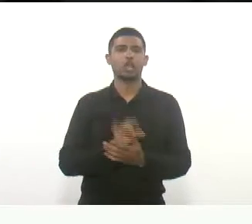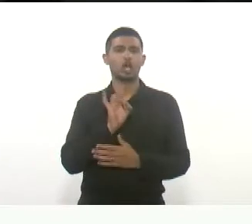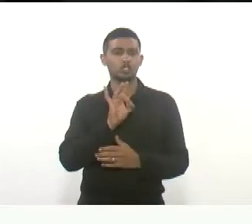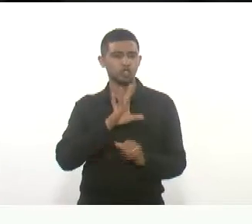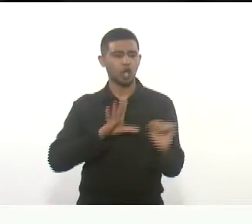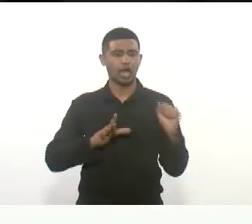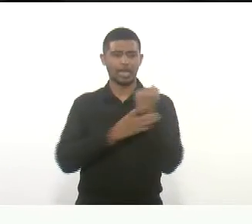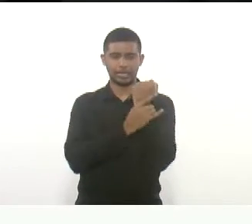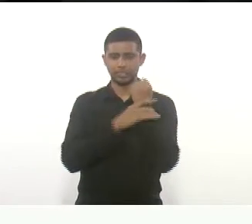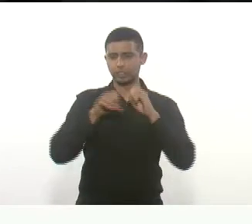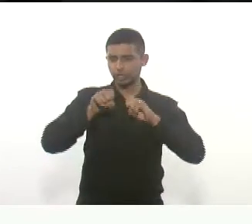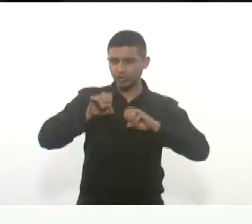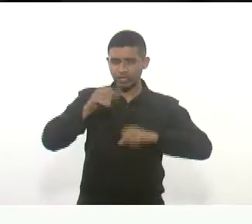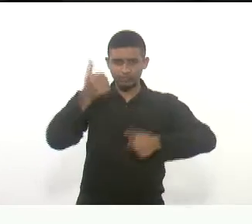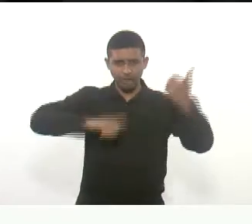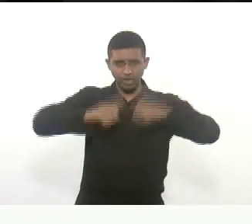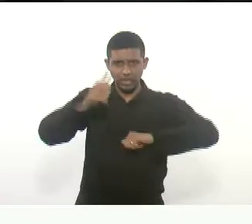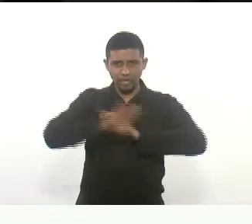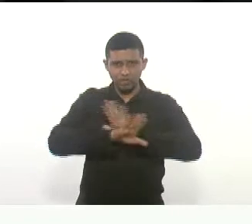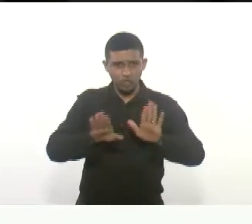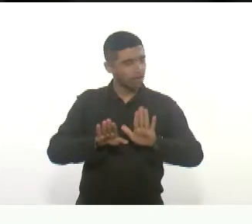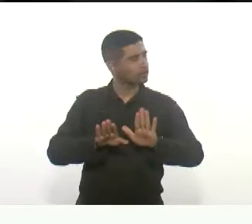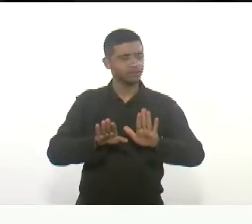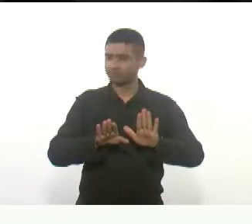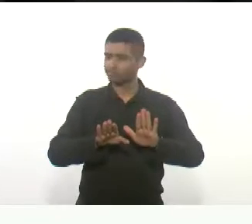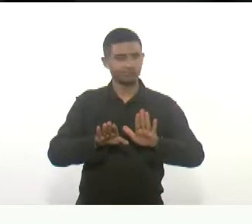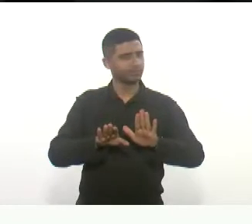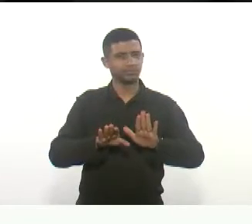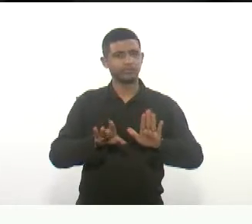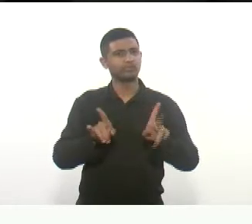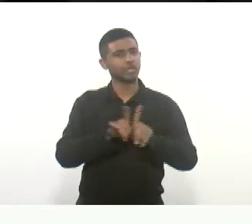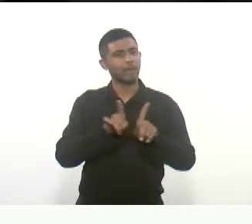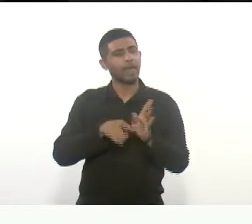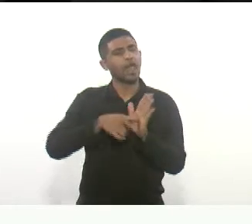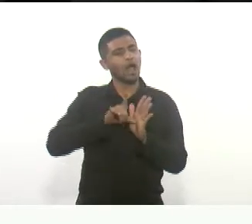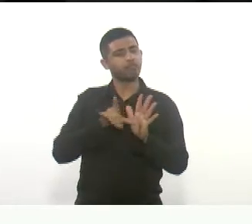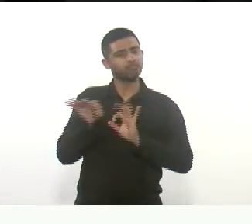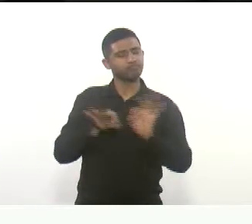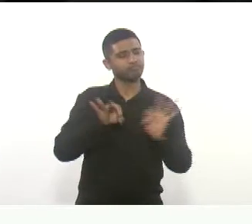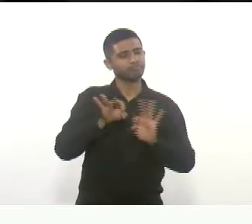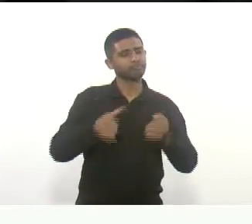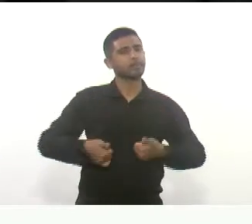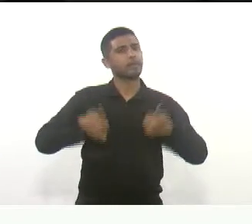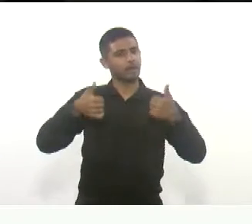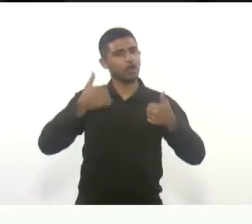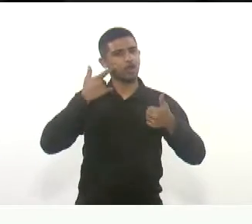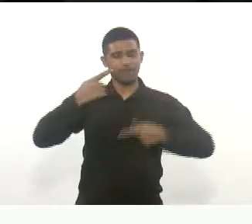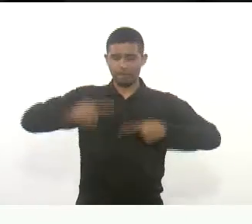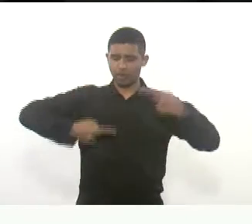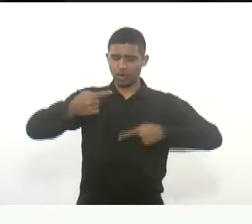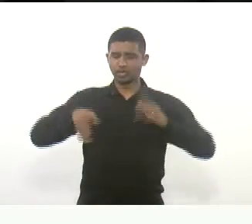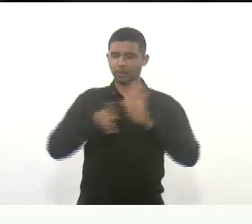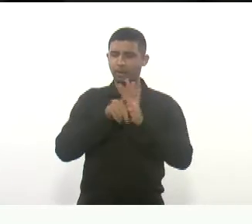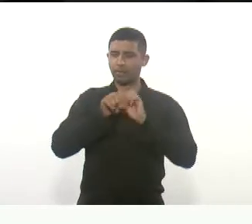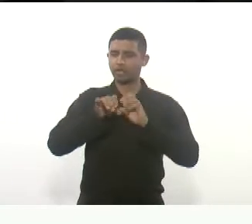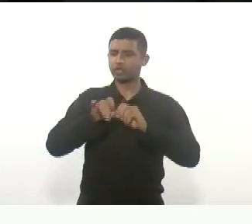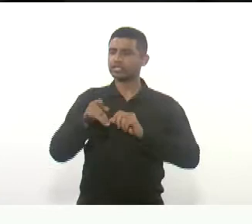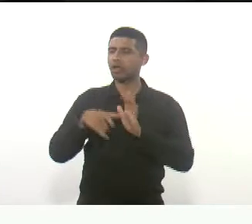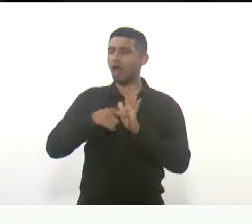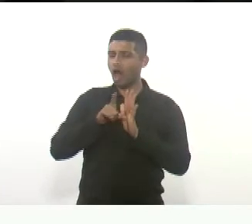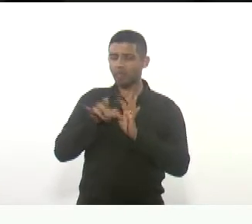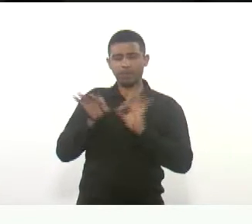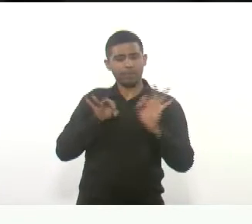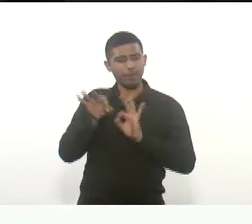garantir essa educação de qualidade, como de uma forma muito mais planejada do que é feita hoje, com políticas educacionais bem elaboradas,